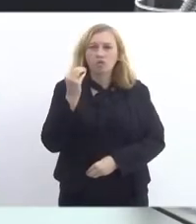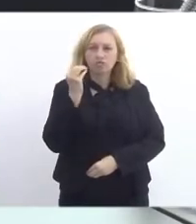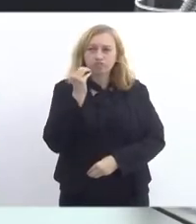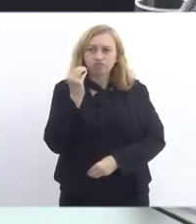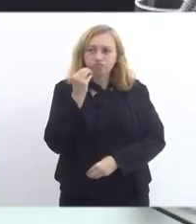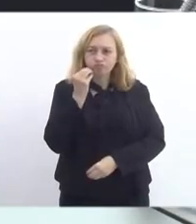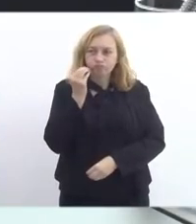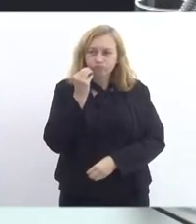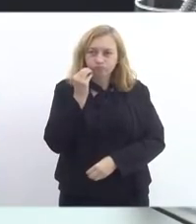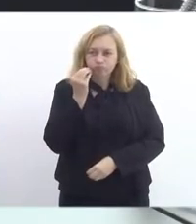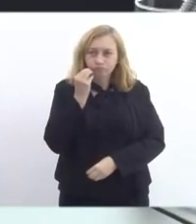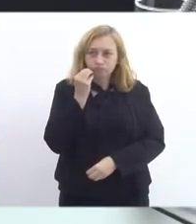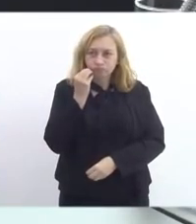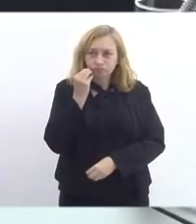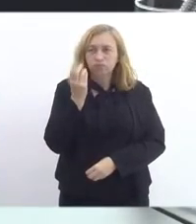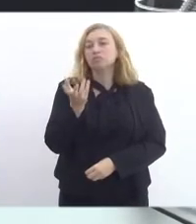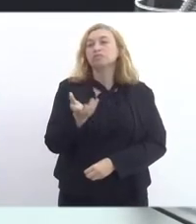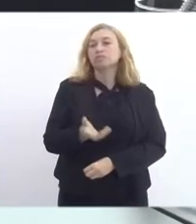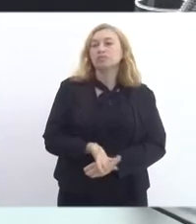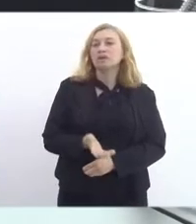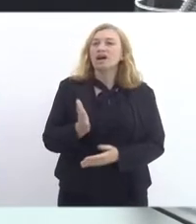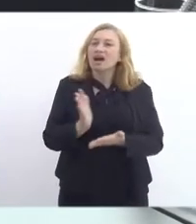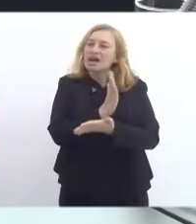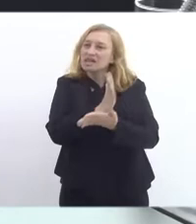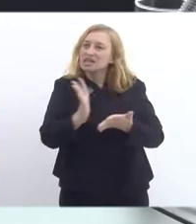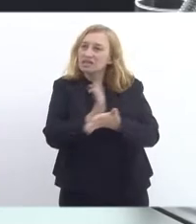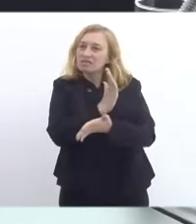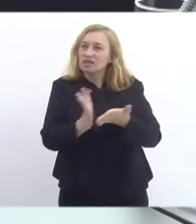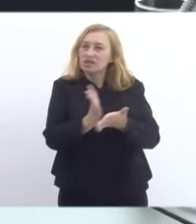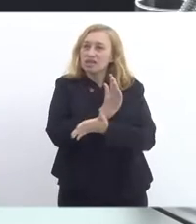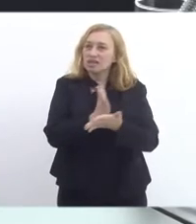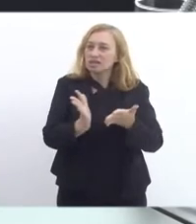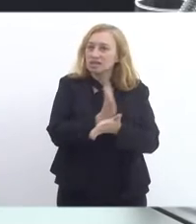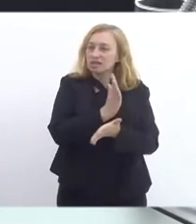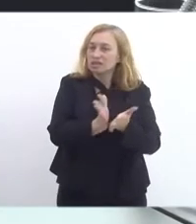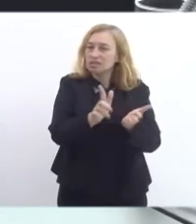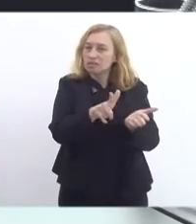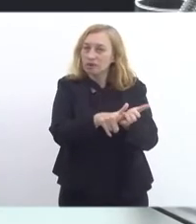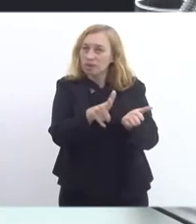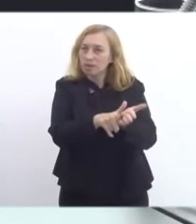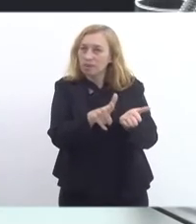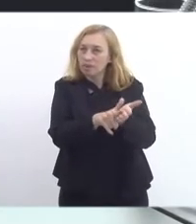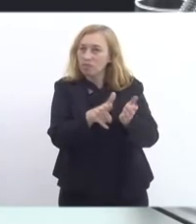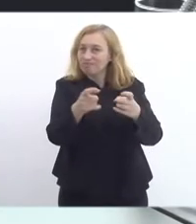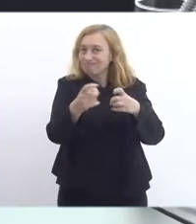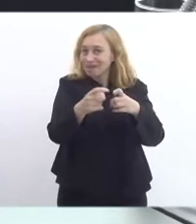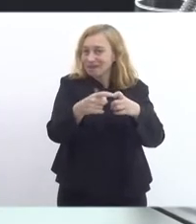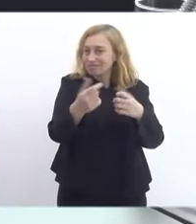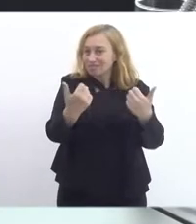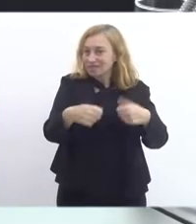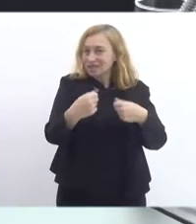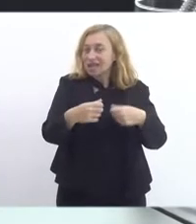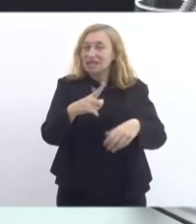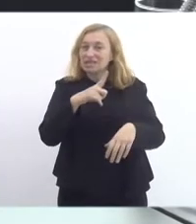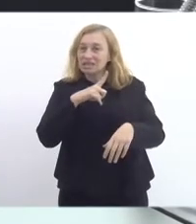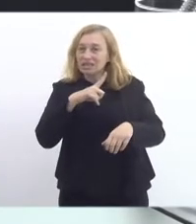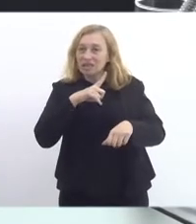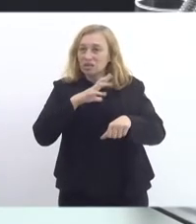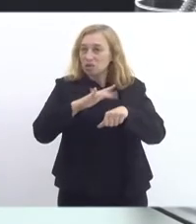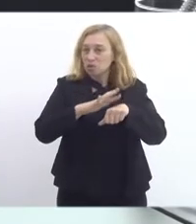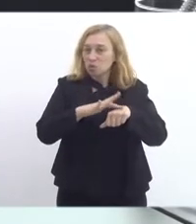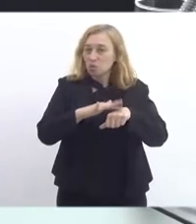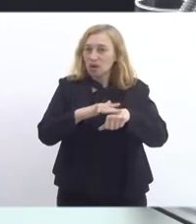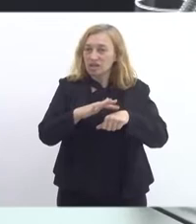não é só uma questão, muitas vezes, de atestado médico. Você tem uma doença cardíaca,